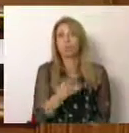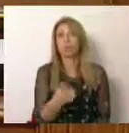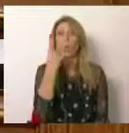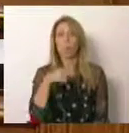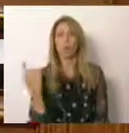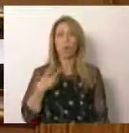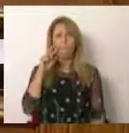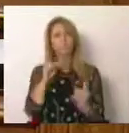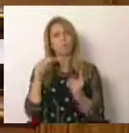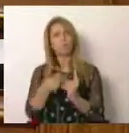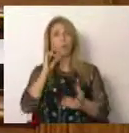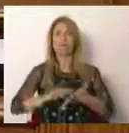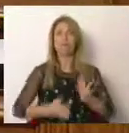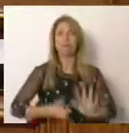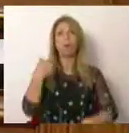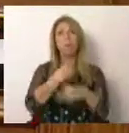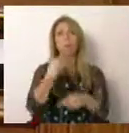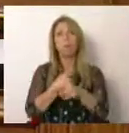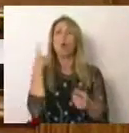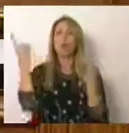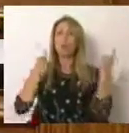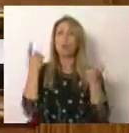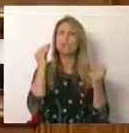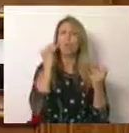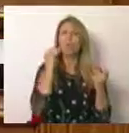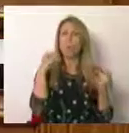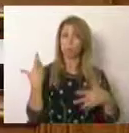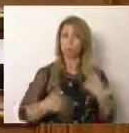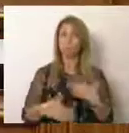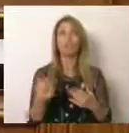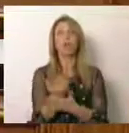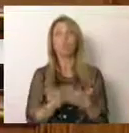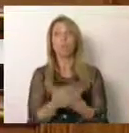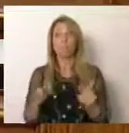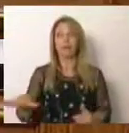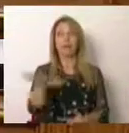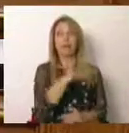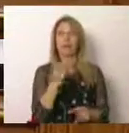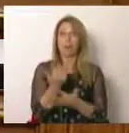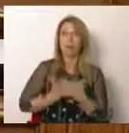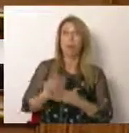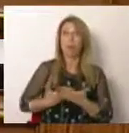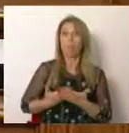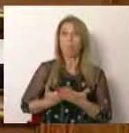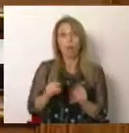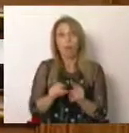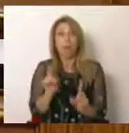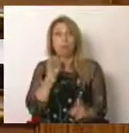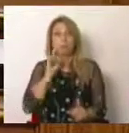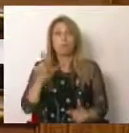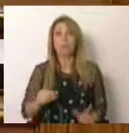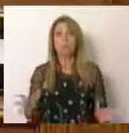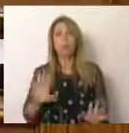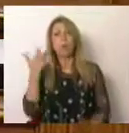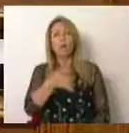fundamental, que é até a ponderação das dinâmicas económicas e das dimensões económicas é ela própria importante. Quando